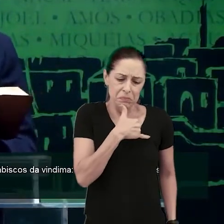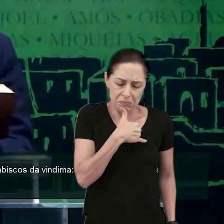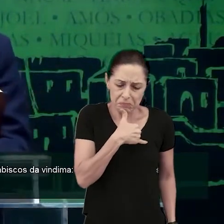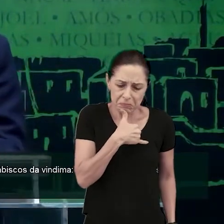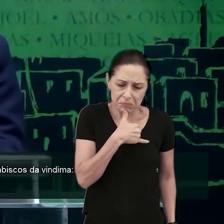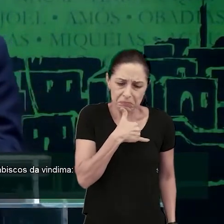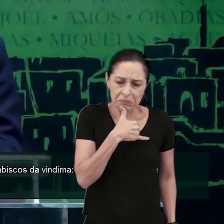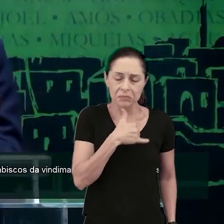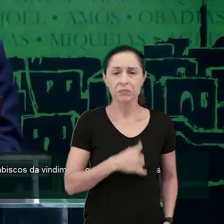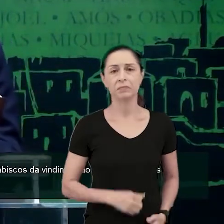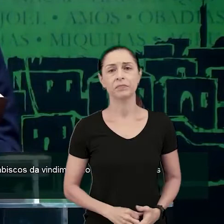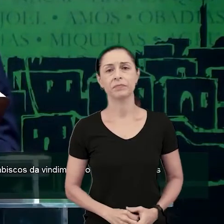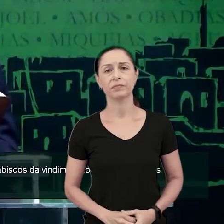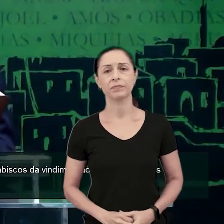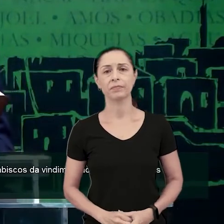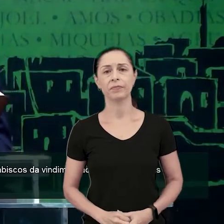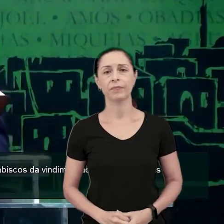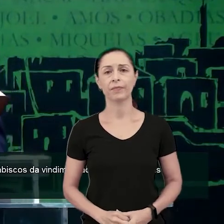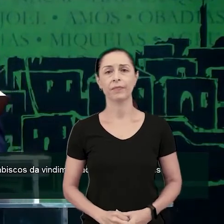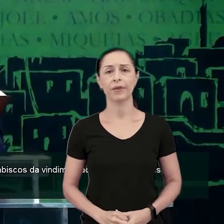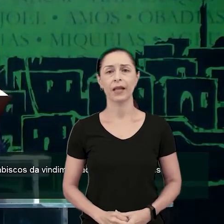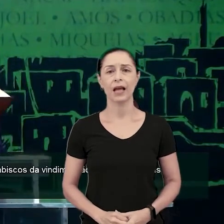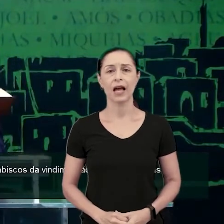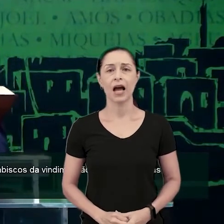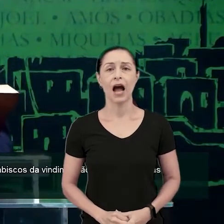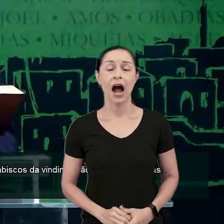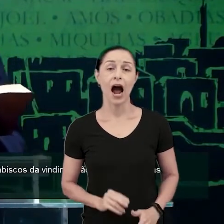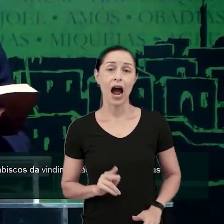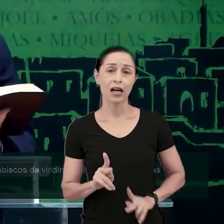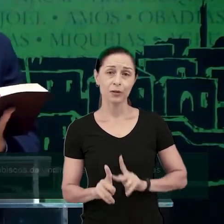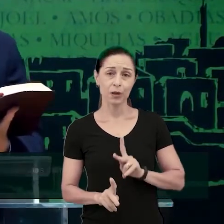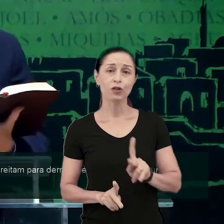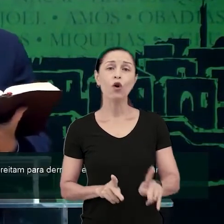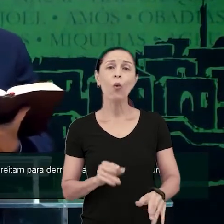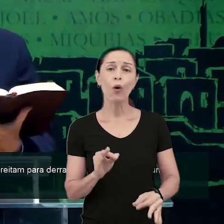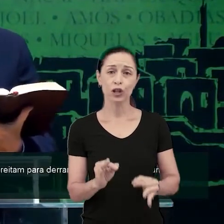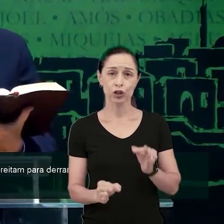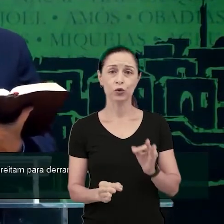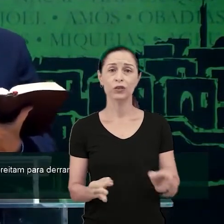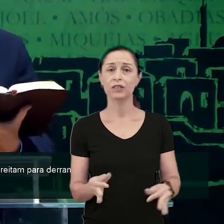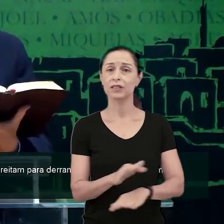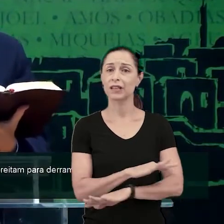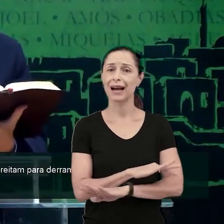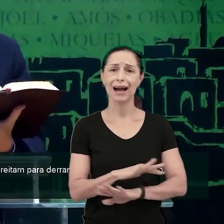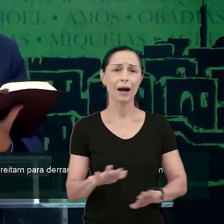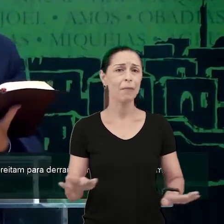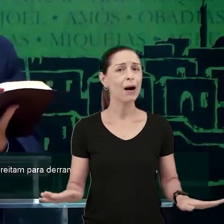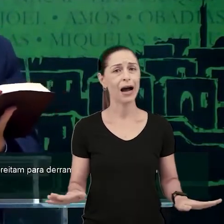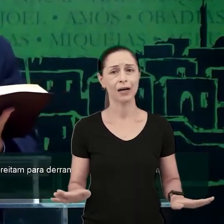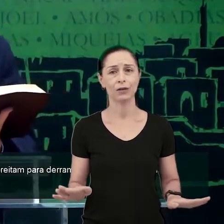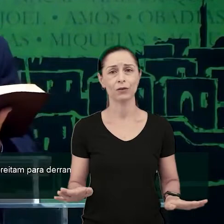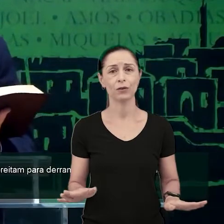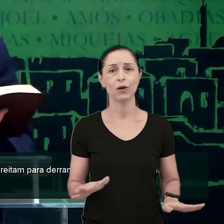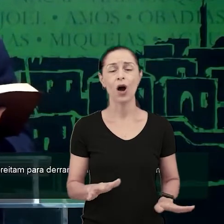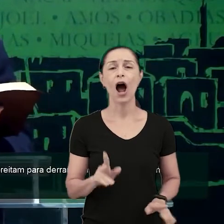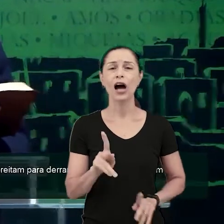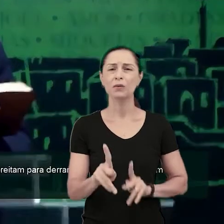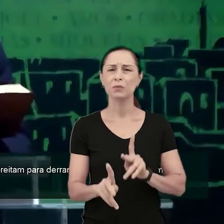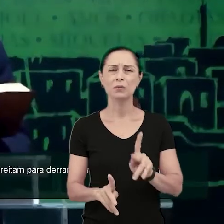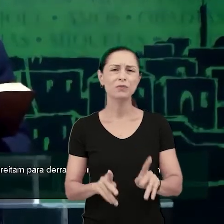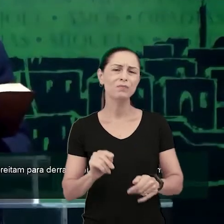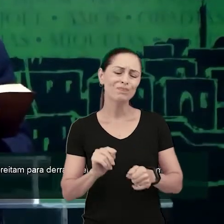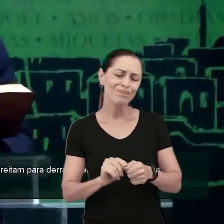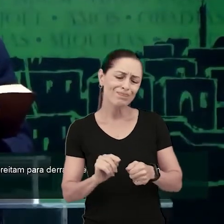que a minha alma deseja. Pereceu da terra o piedoso, e não há entre os homens um que seja reto.